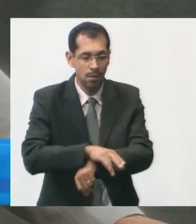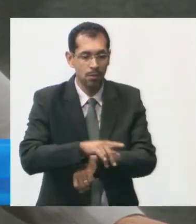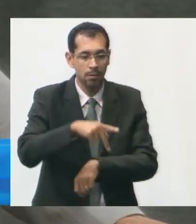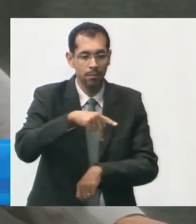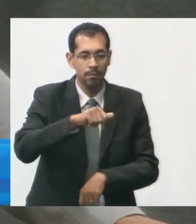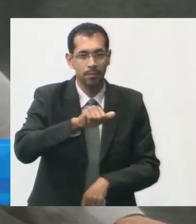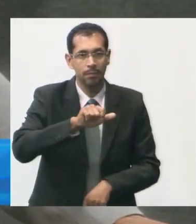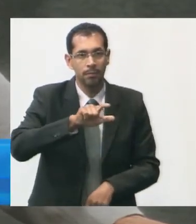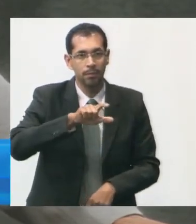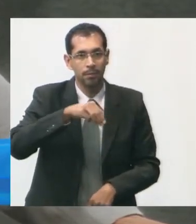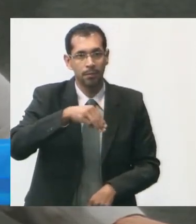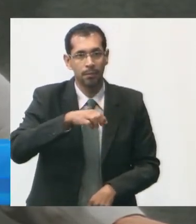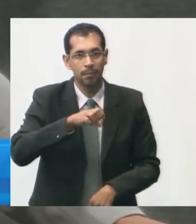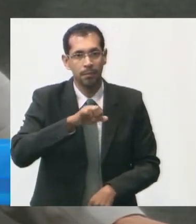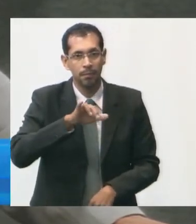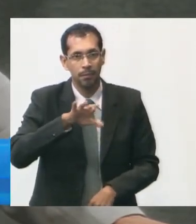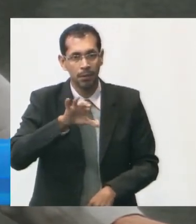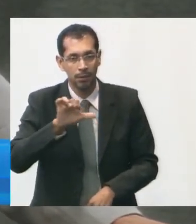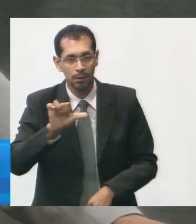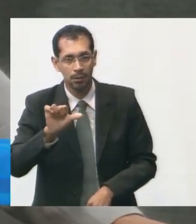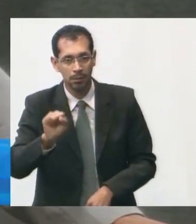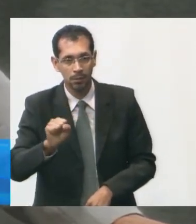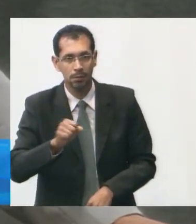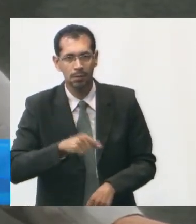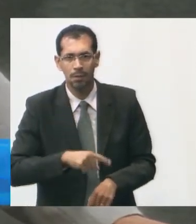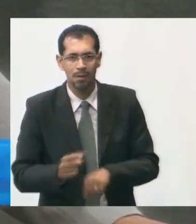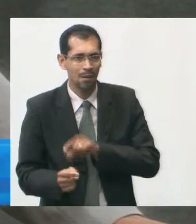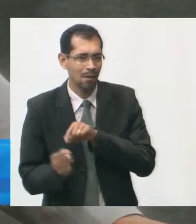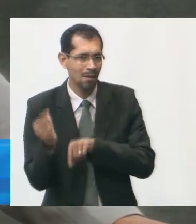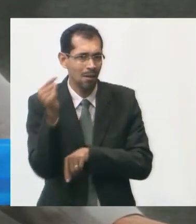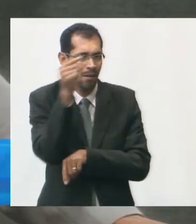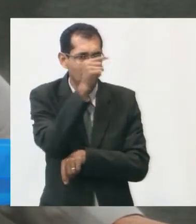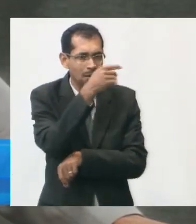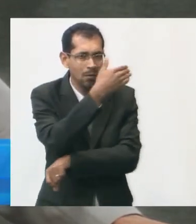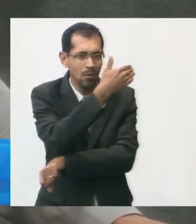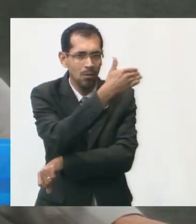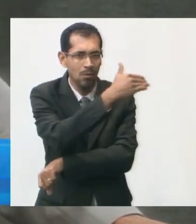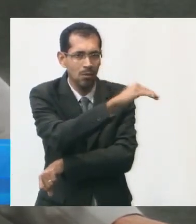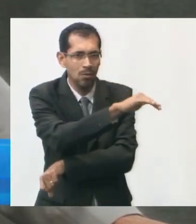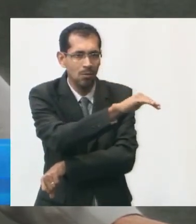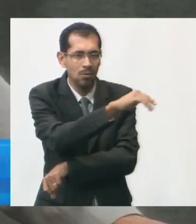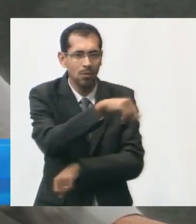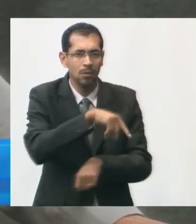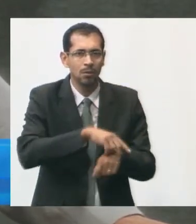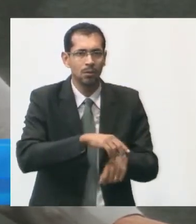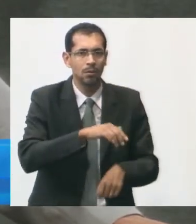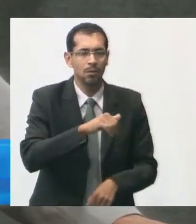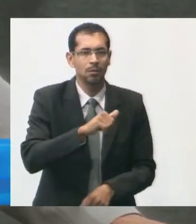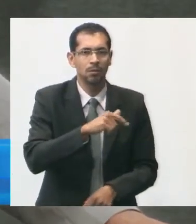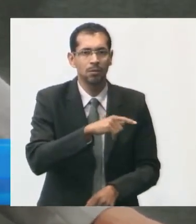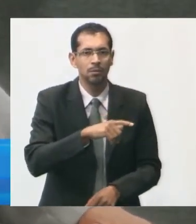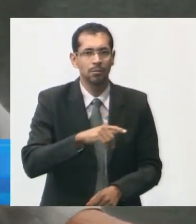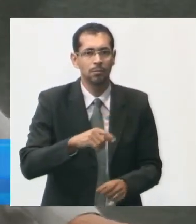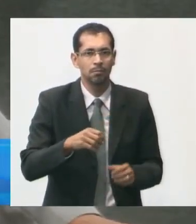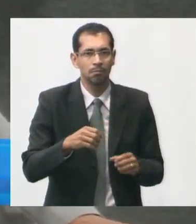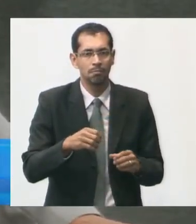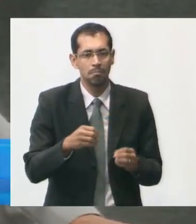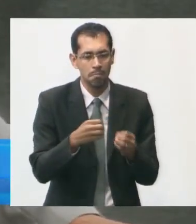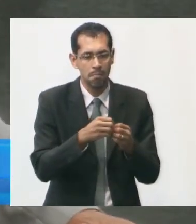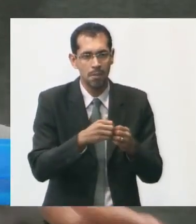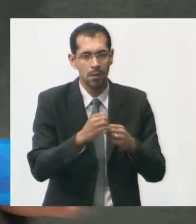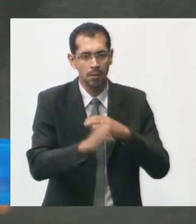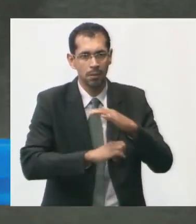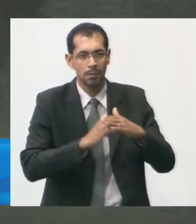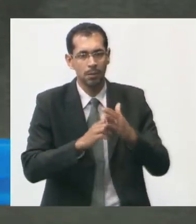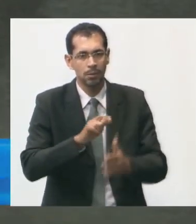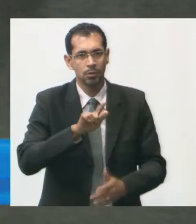tiraria o trânsito que entra por ali e passa pela Gecore, como estava anteriormente na reconstrução da Leitão da Silva. E,